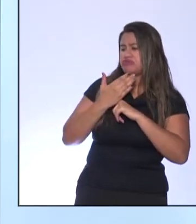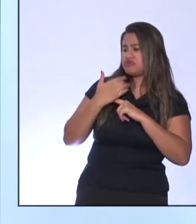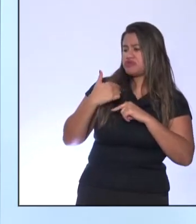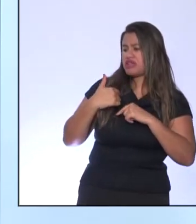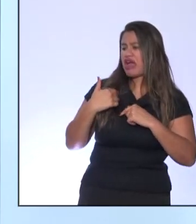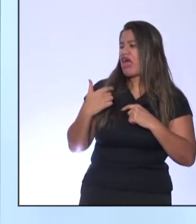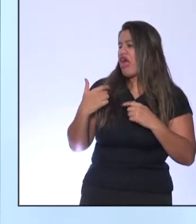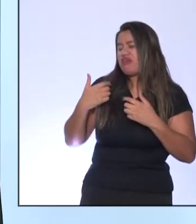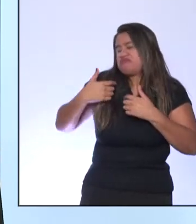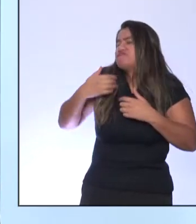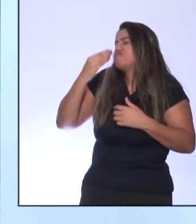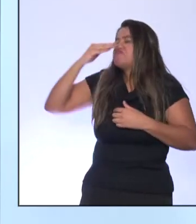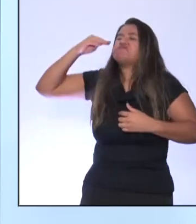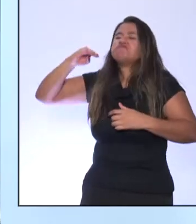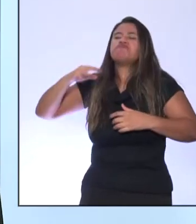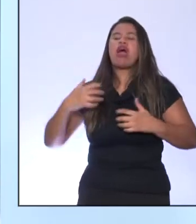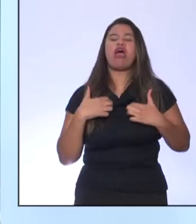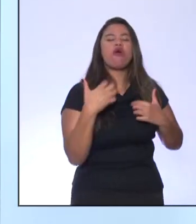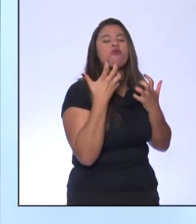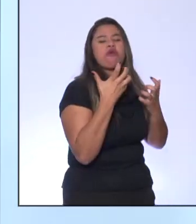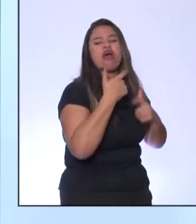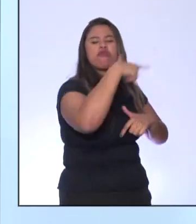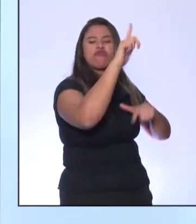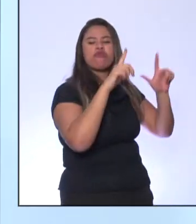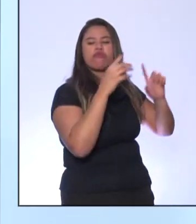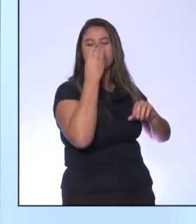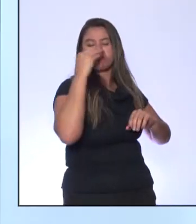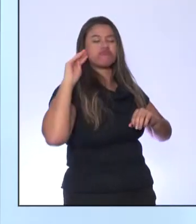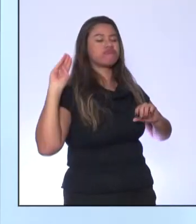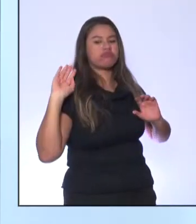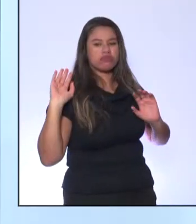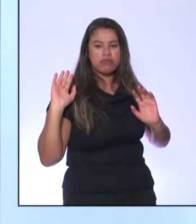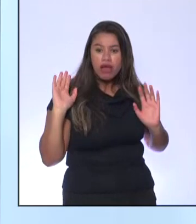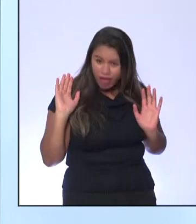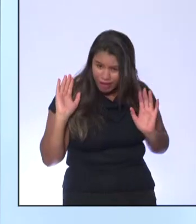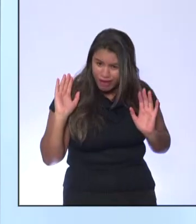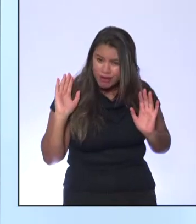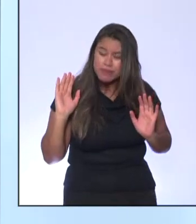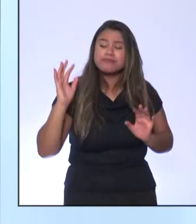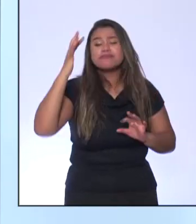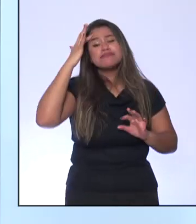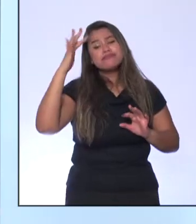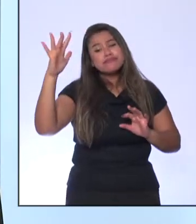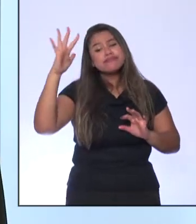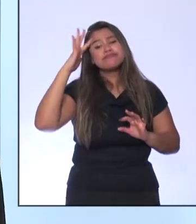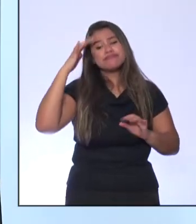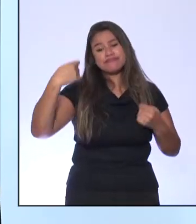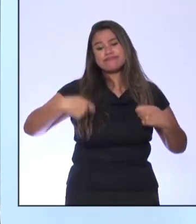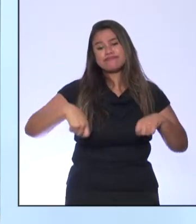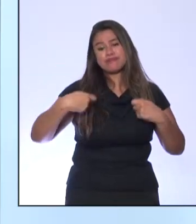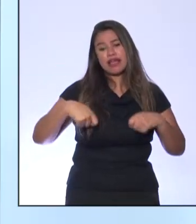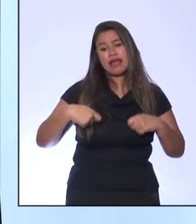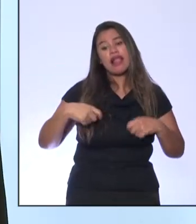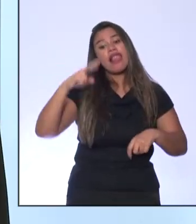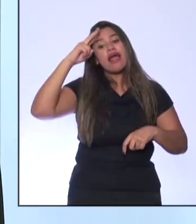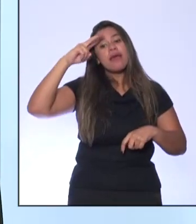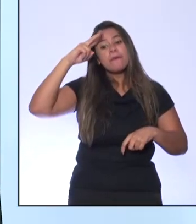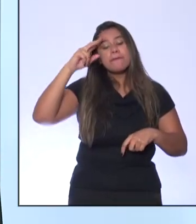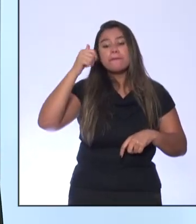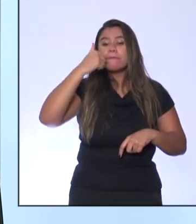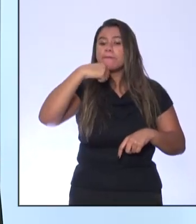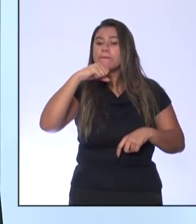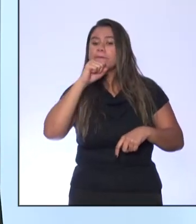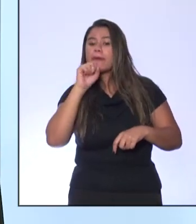vou fazer. Mas é pensar que estas pessoas, principalmente os adultos que falam com a gente, também trazem